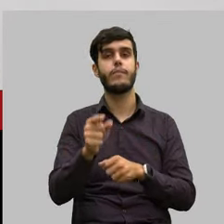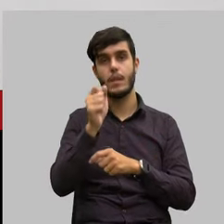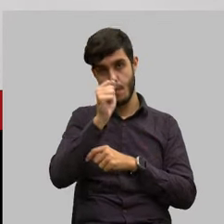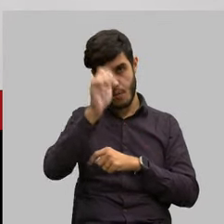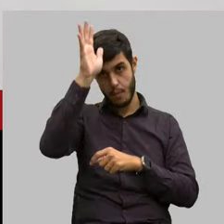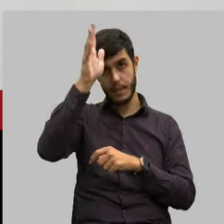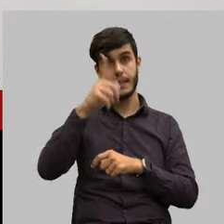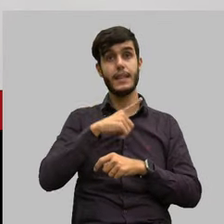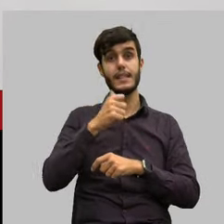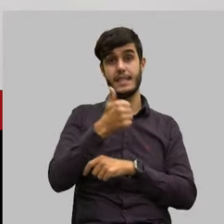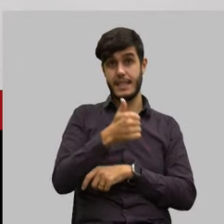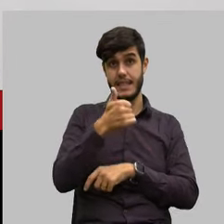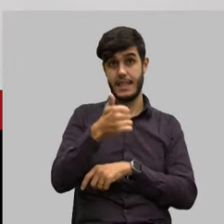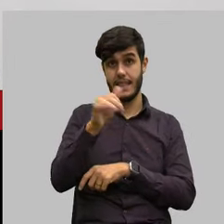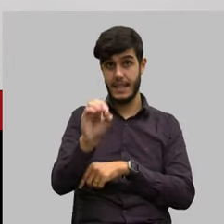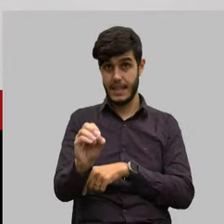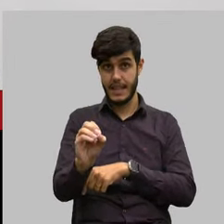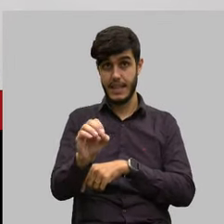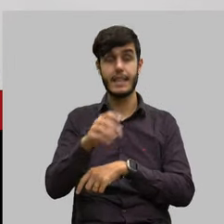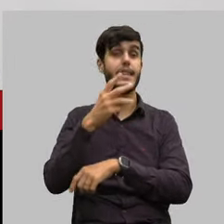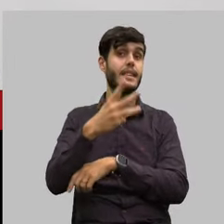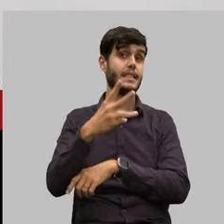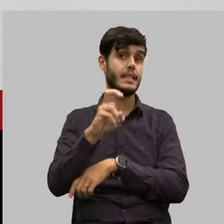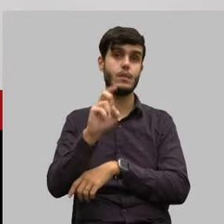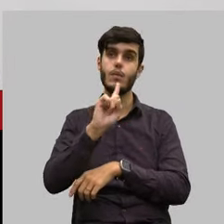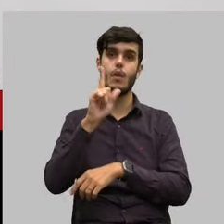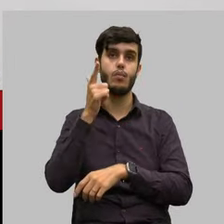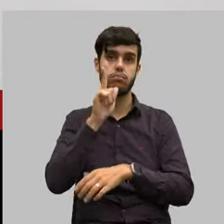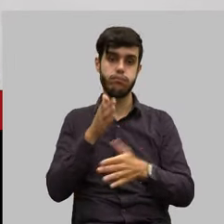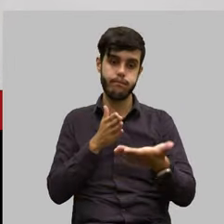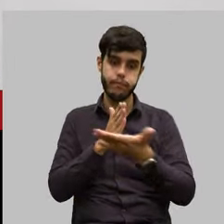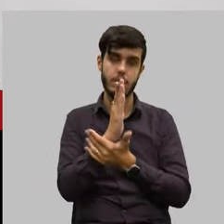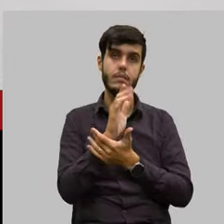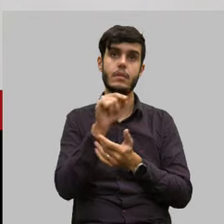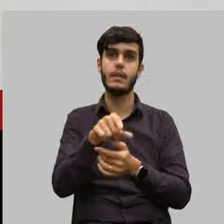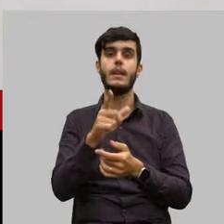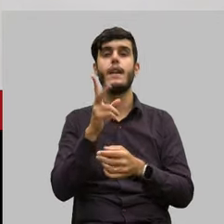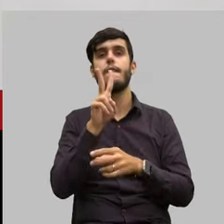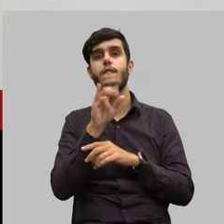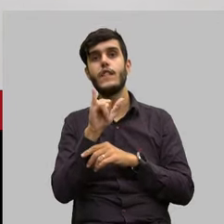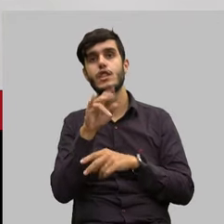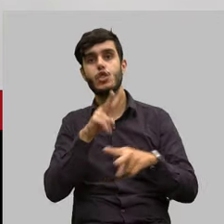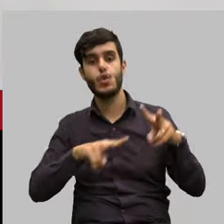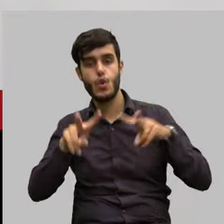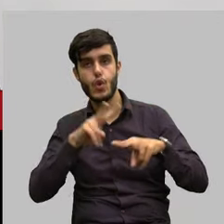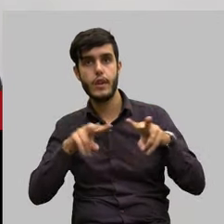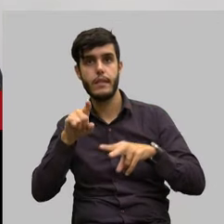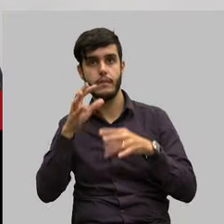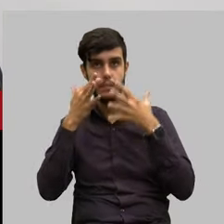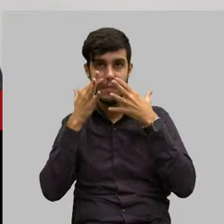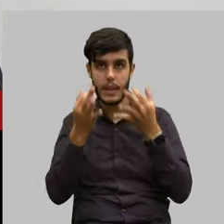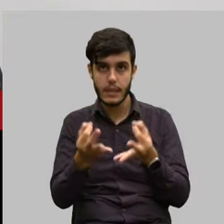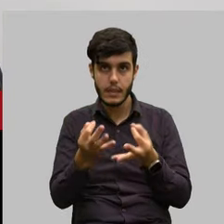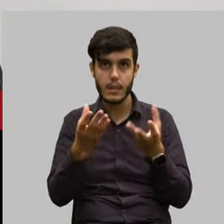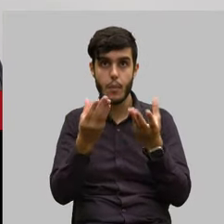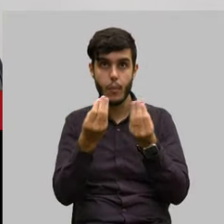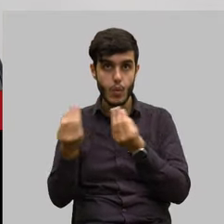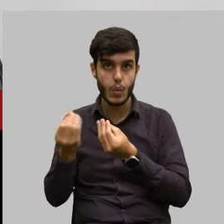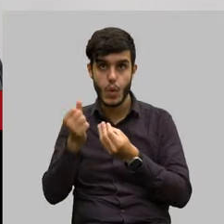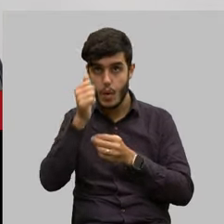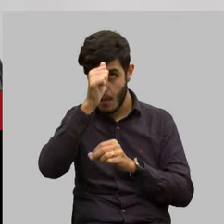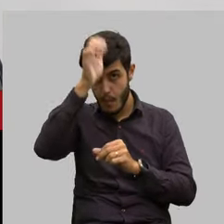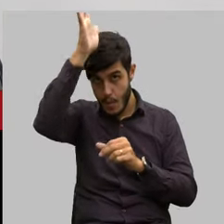110 35 não possui aud vistoria secretária a senhora prestou atenção Bombeiro